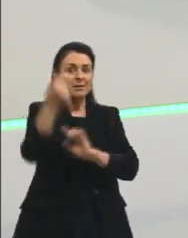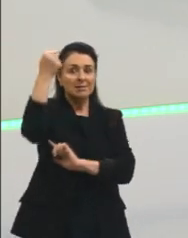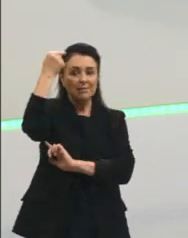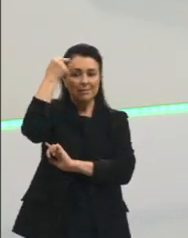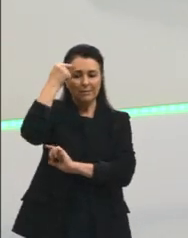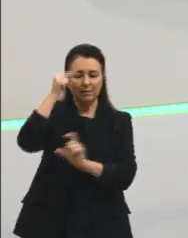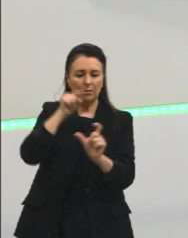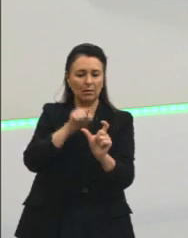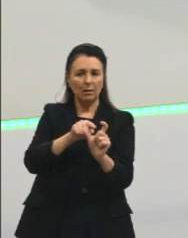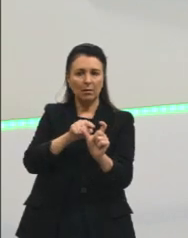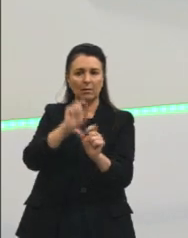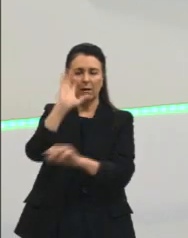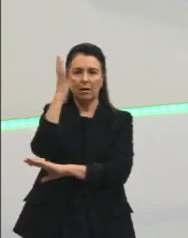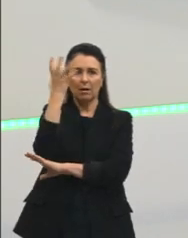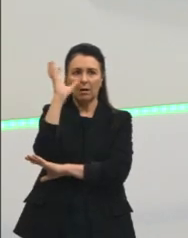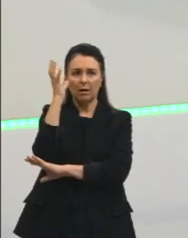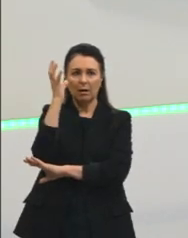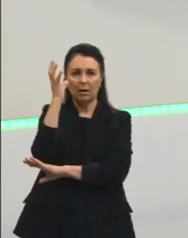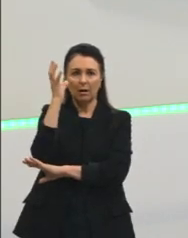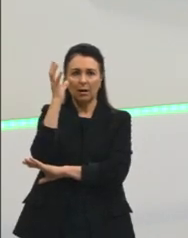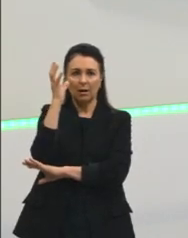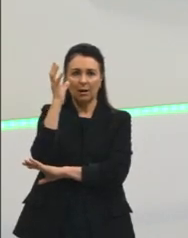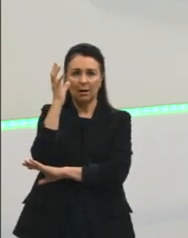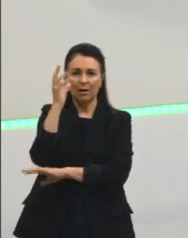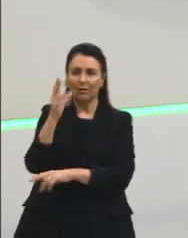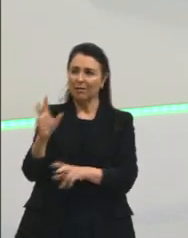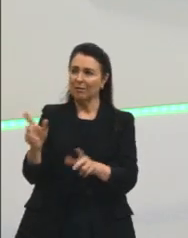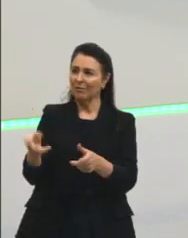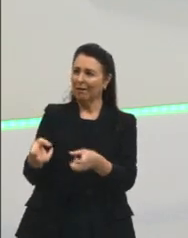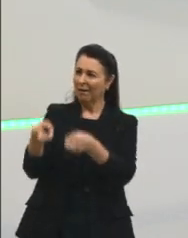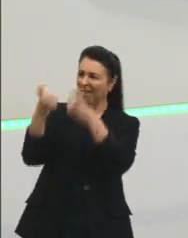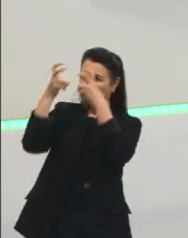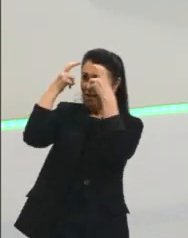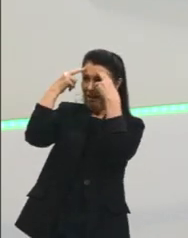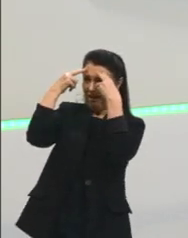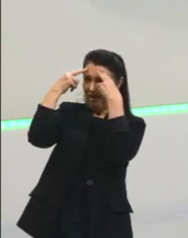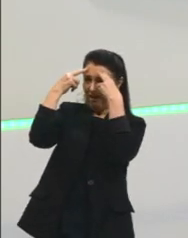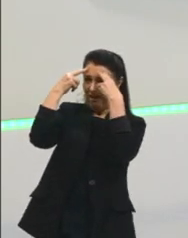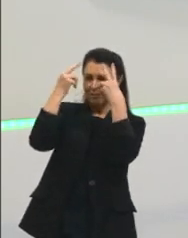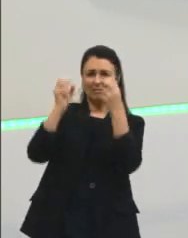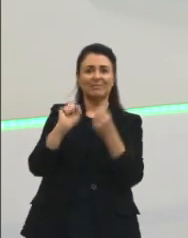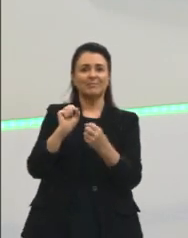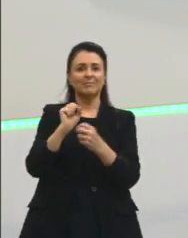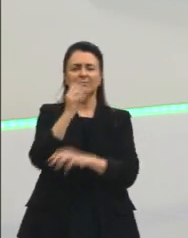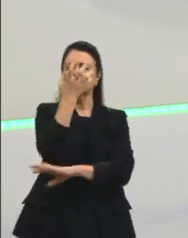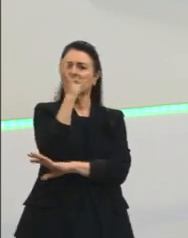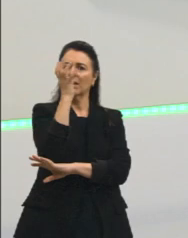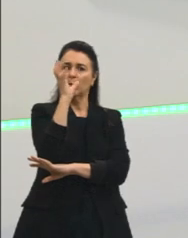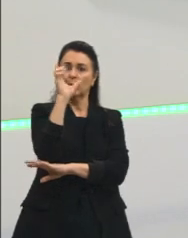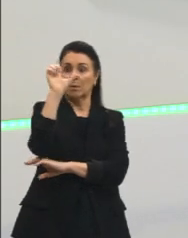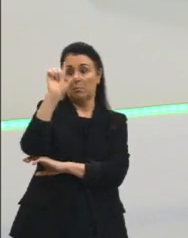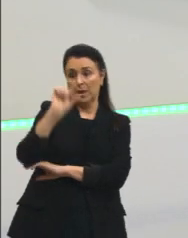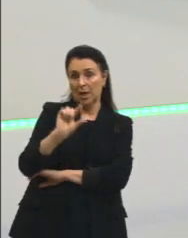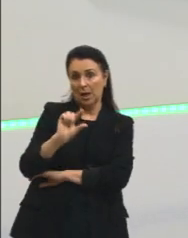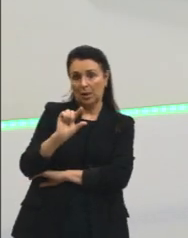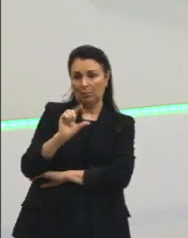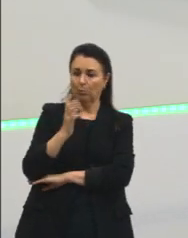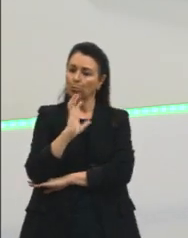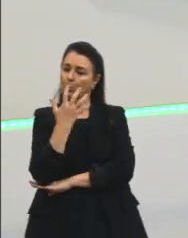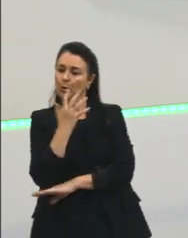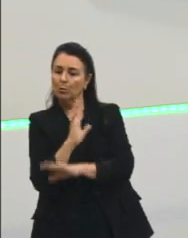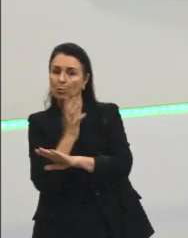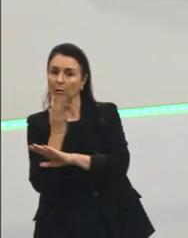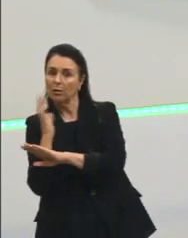palavra árvore geralmente é isso daqui que vem na nossa cabeça de repente alguém pode cancelar um coqueiro mas o